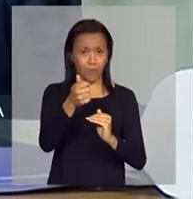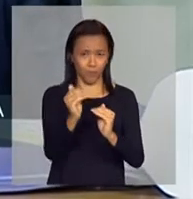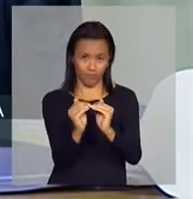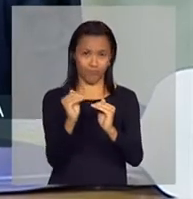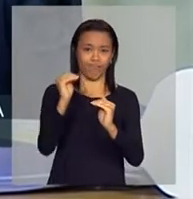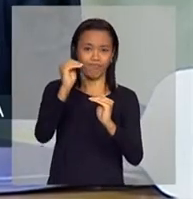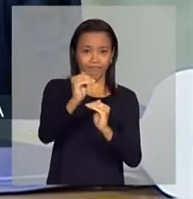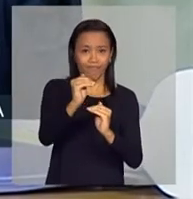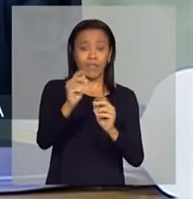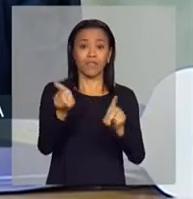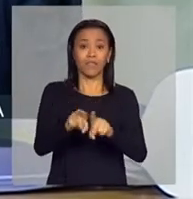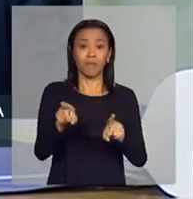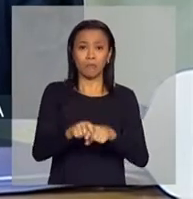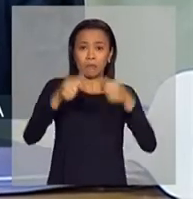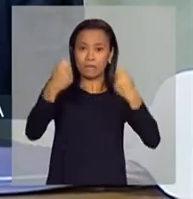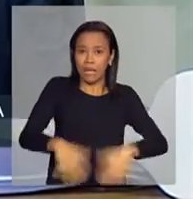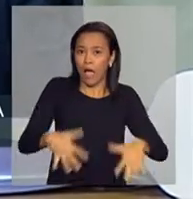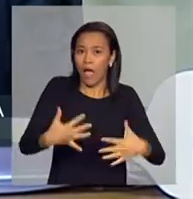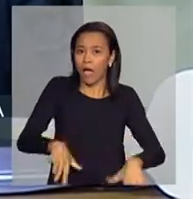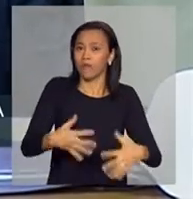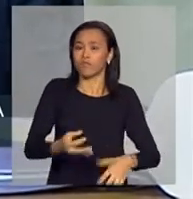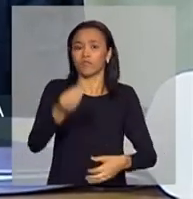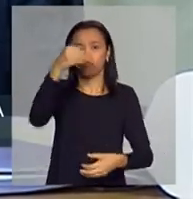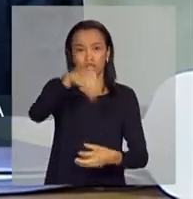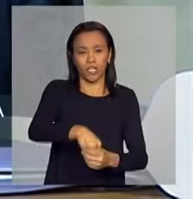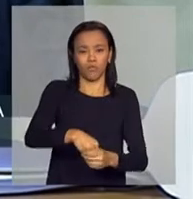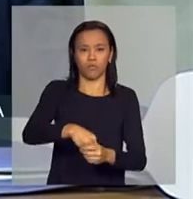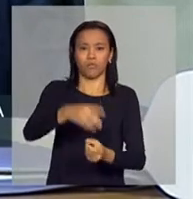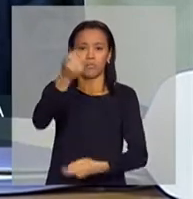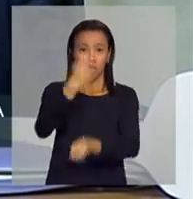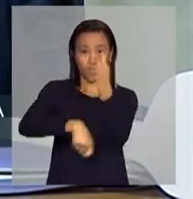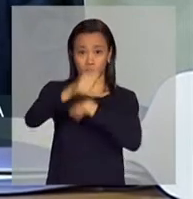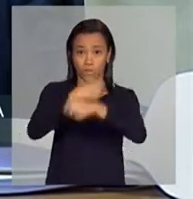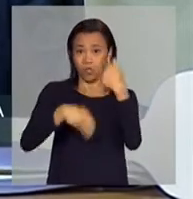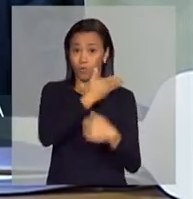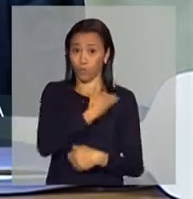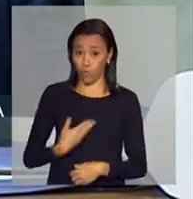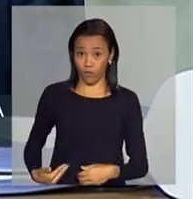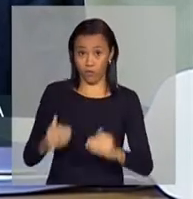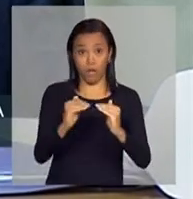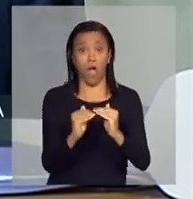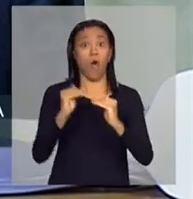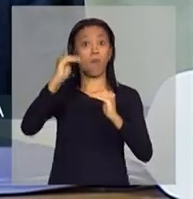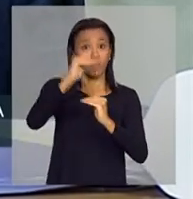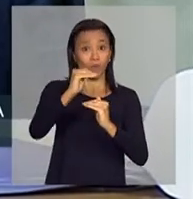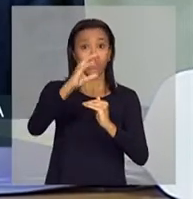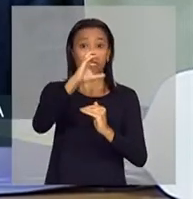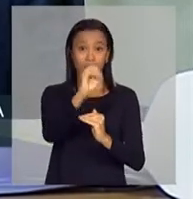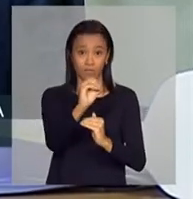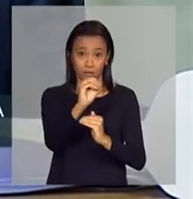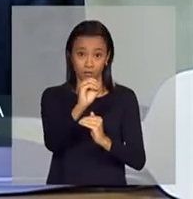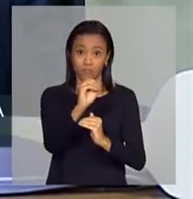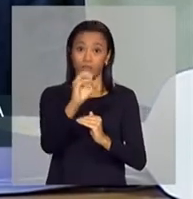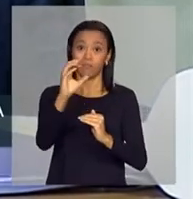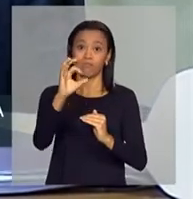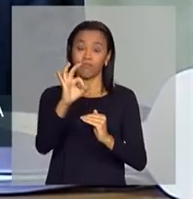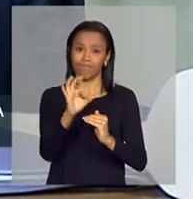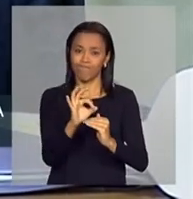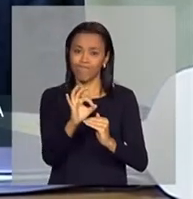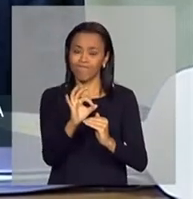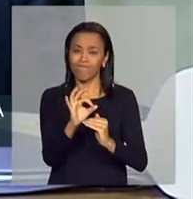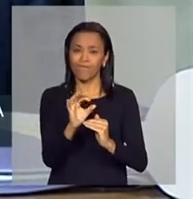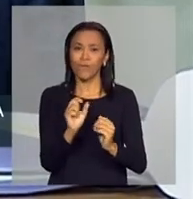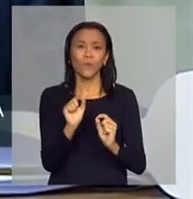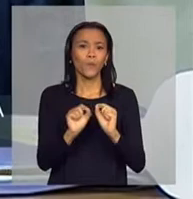as despesas de consumo da administração pública cresceram zero por cento e o